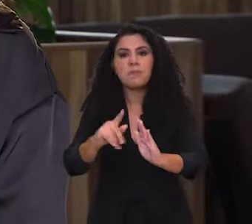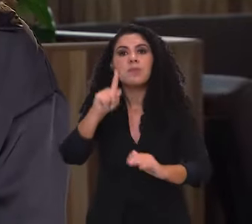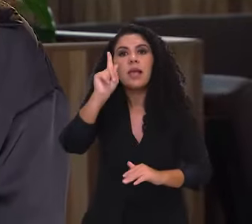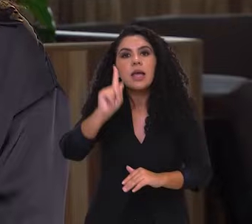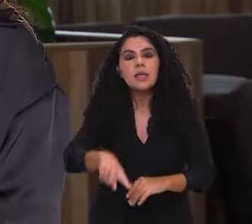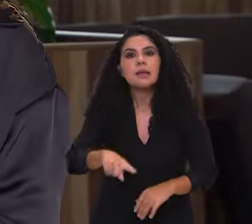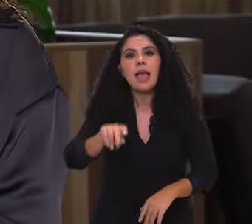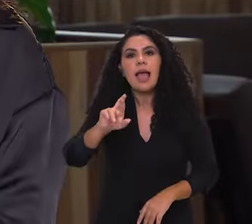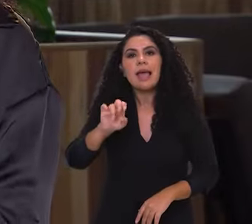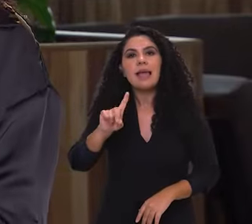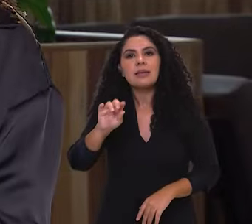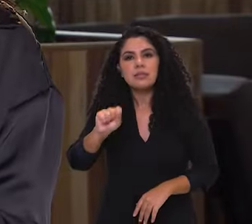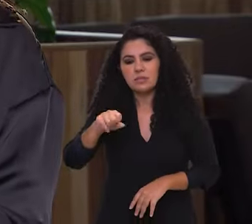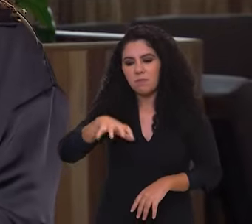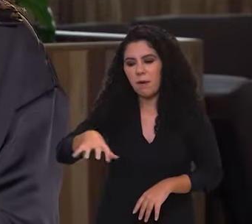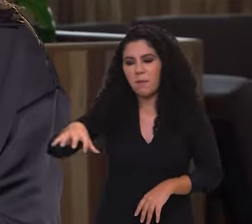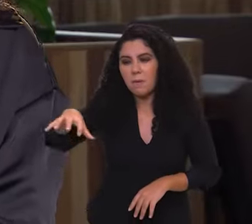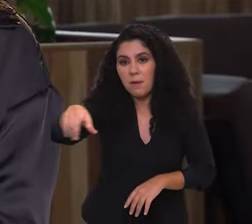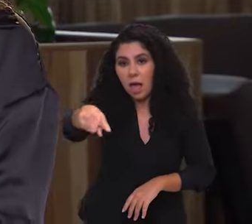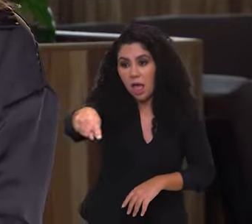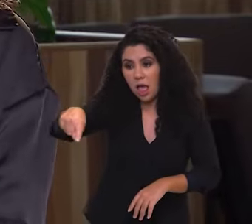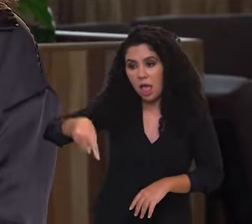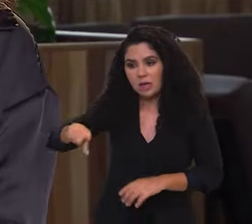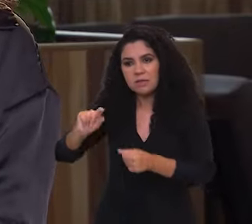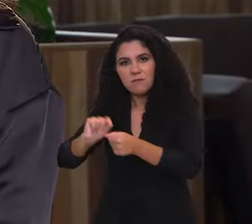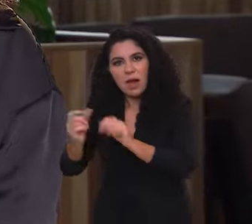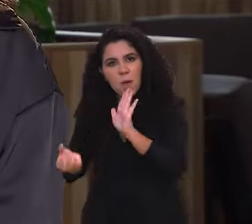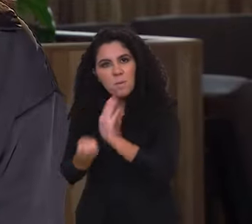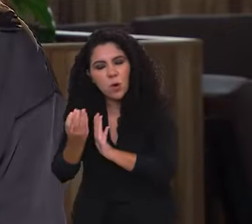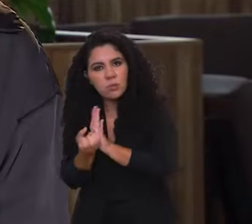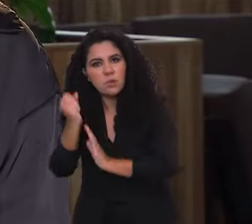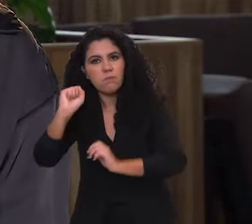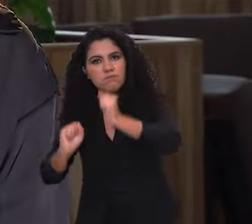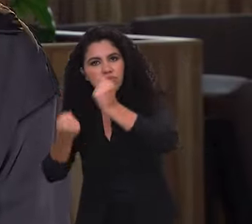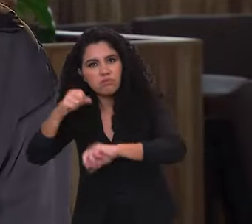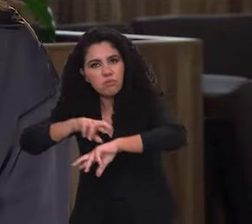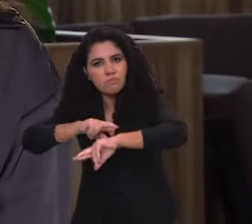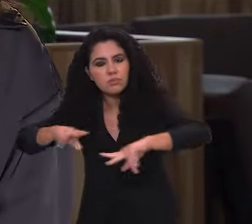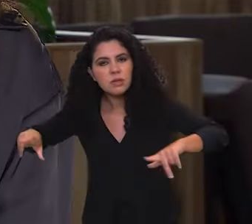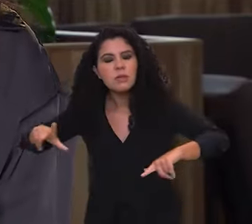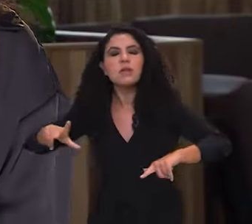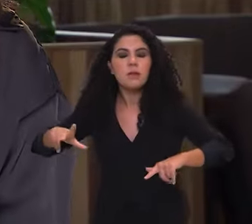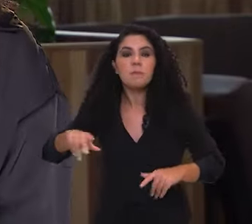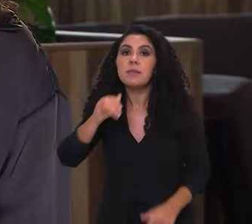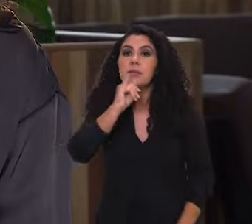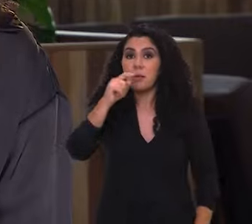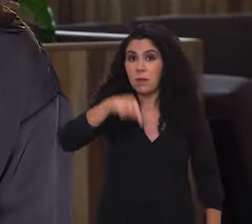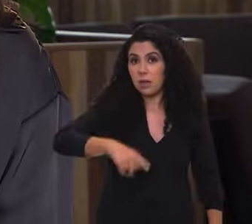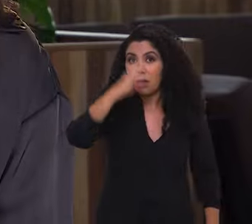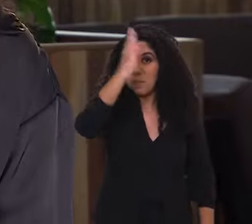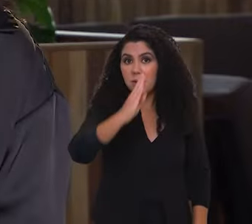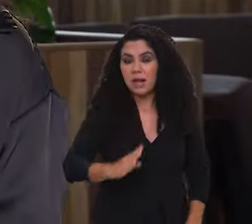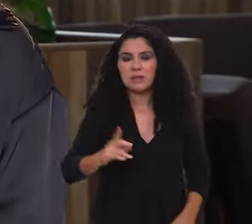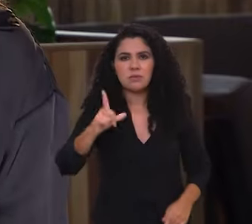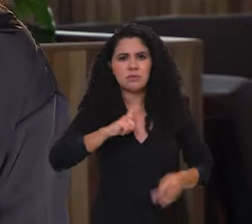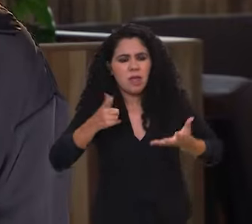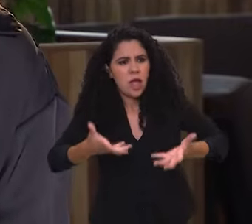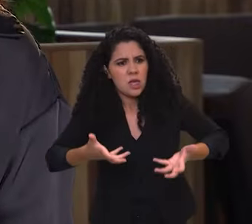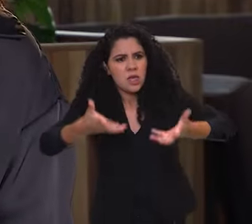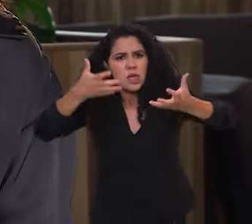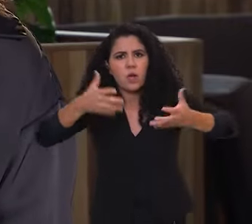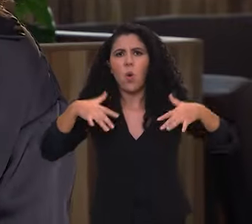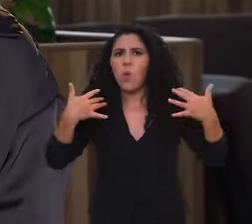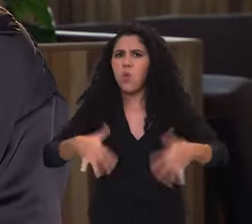produtivos, considerando as potencialidades regionais. O Brasil, ele é muito rico em